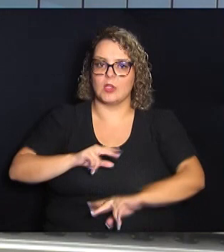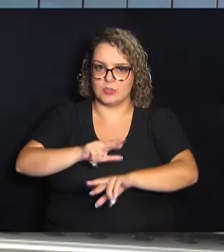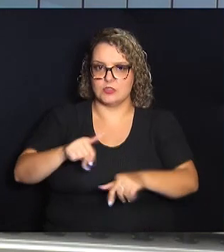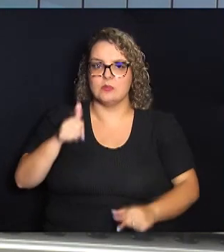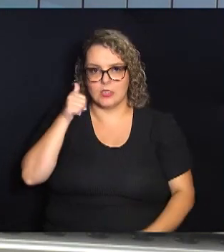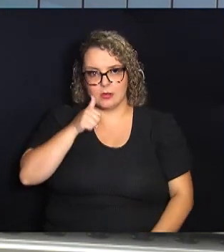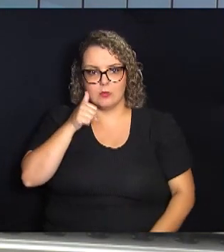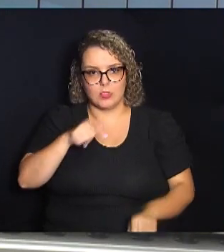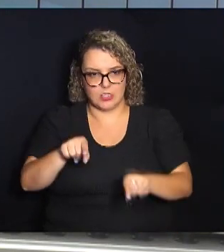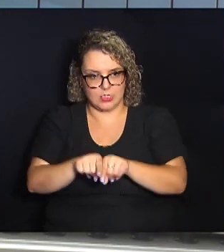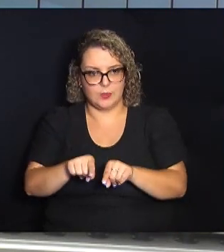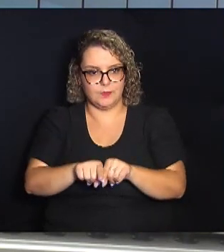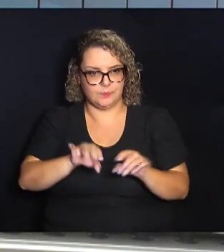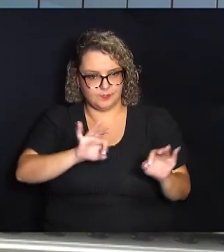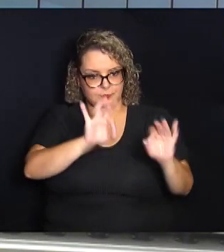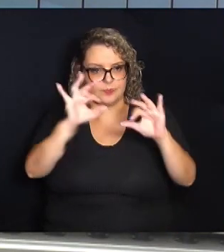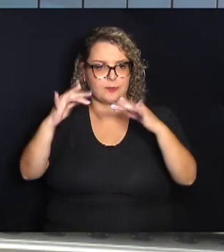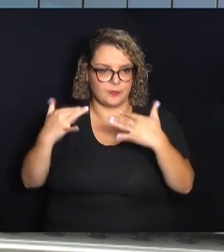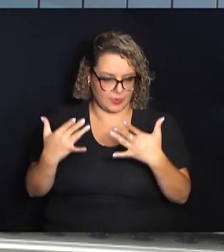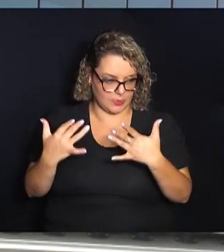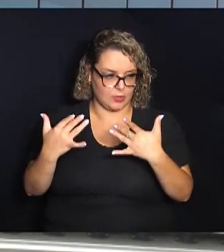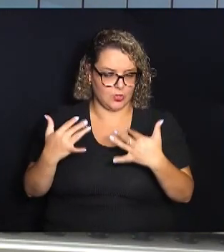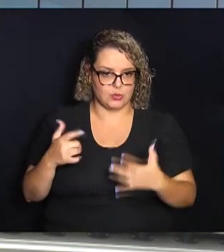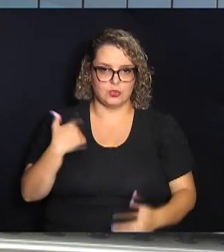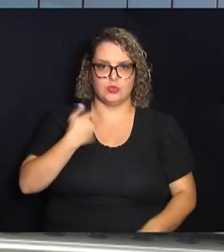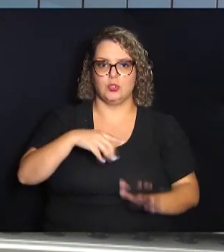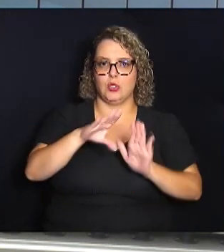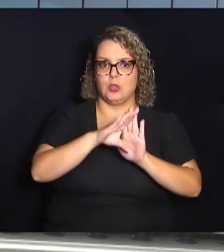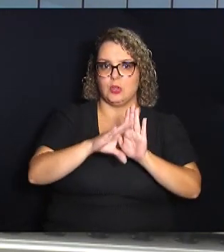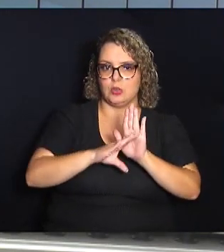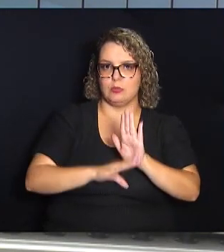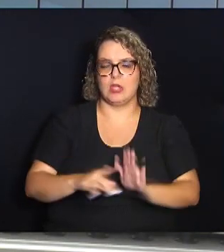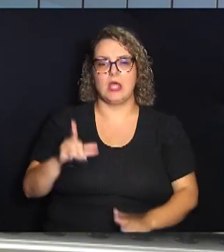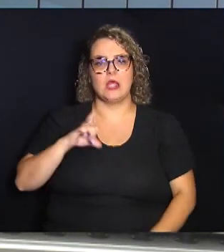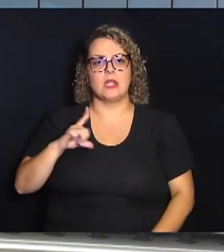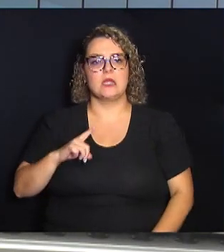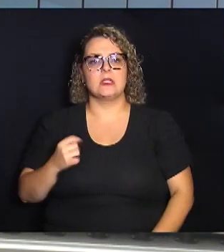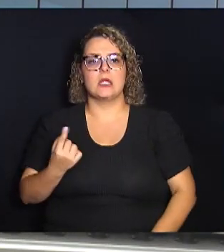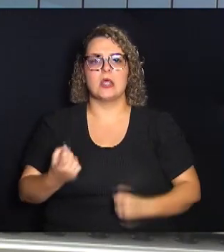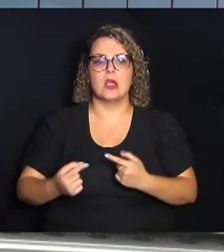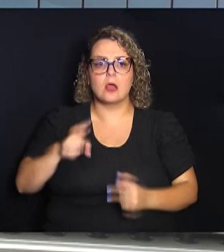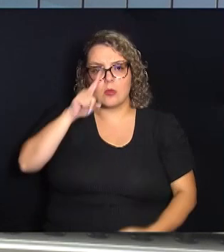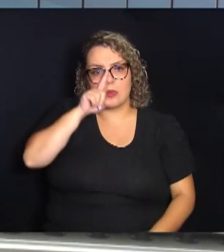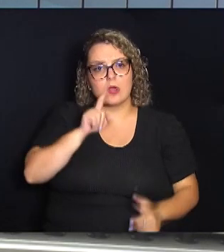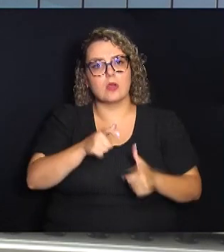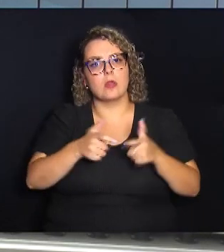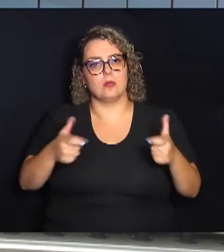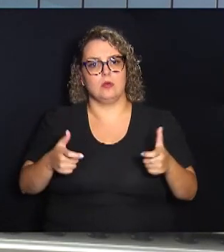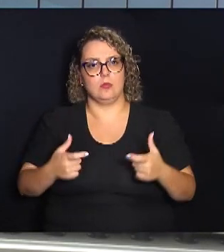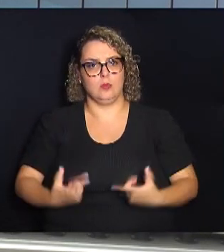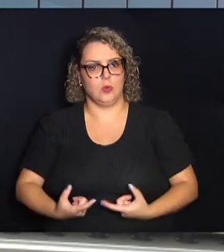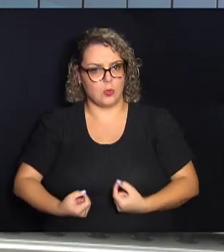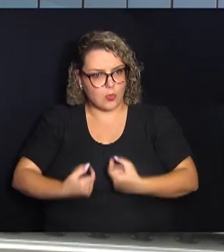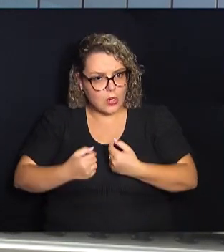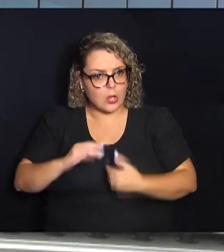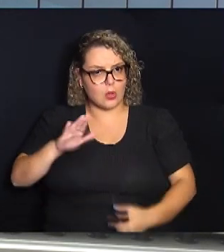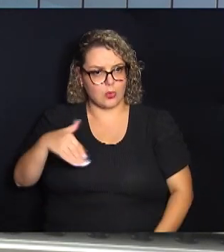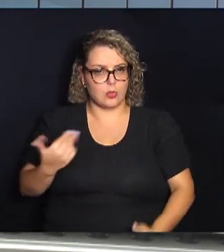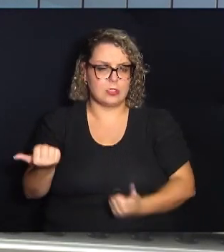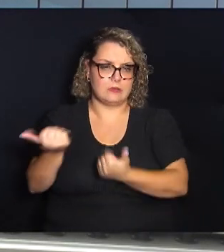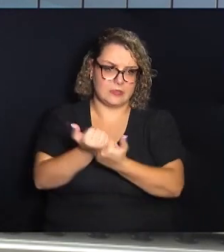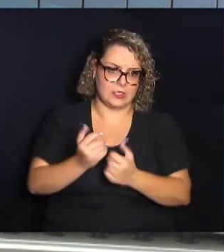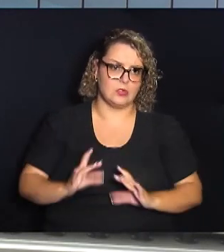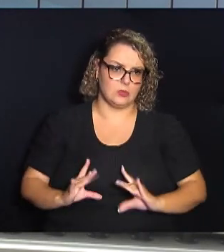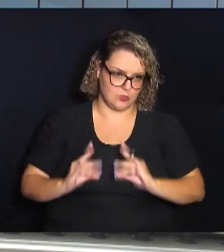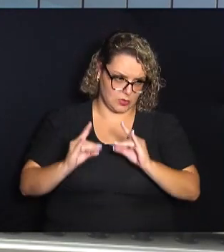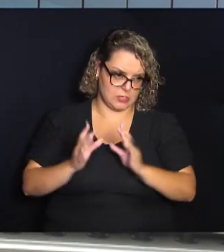mulheres também que estão assistindo aqui o nosso programa. Existe um risco aumentado para o câncer quando se faz essa